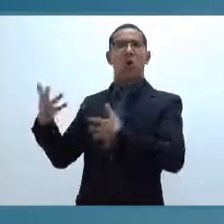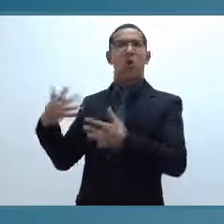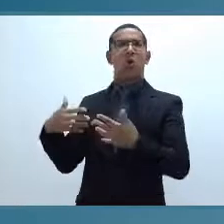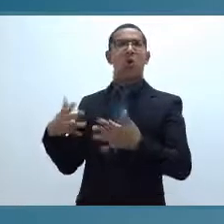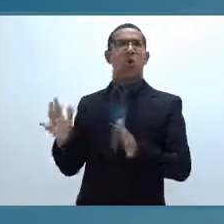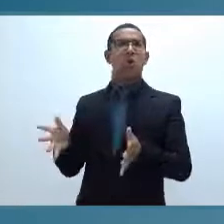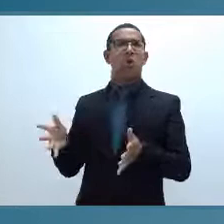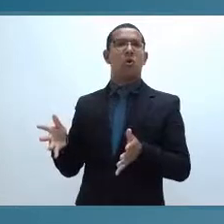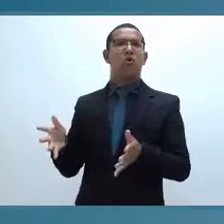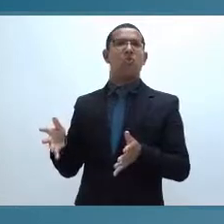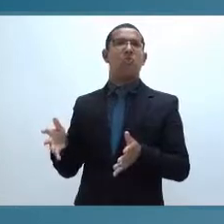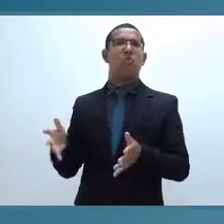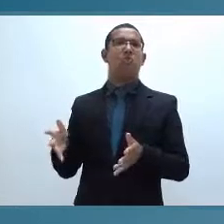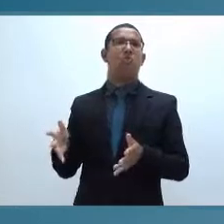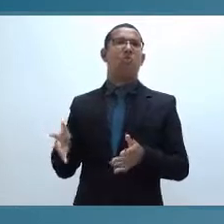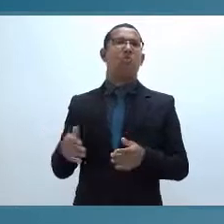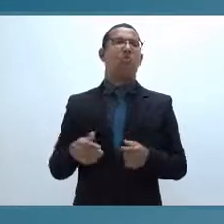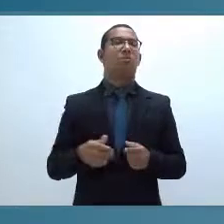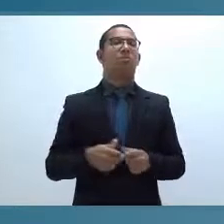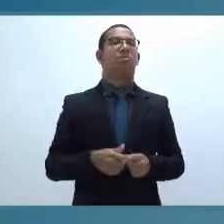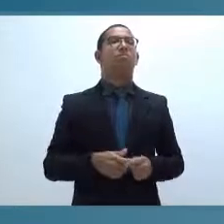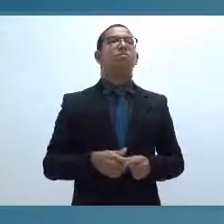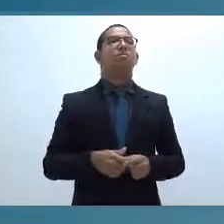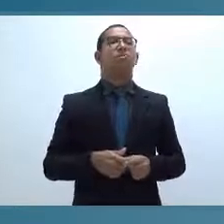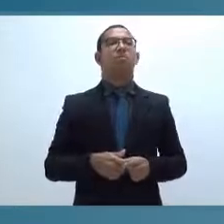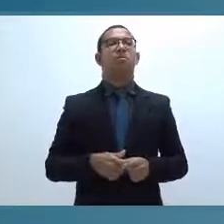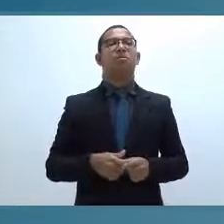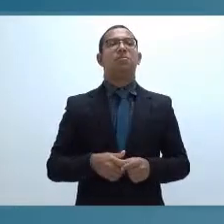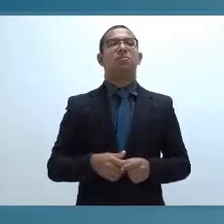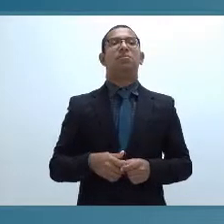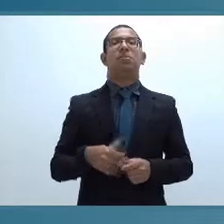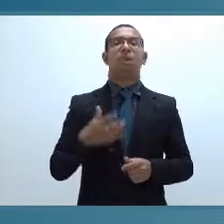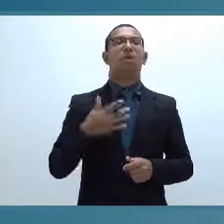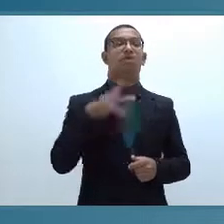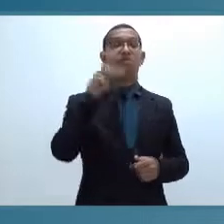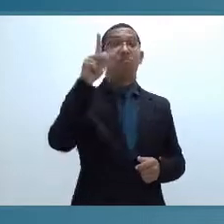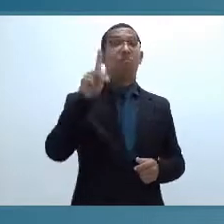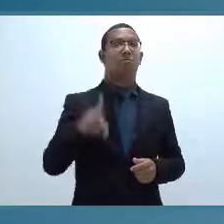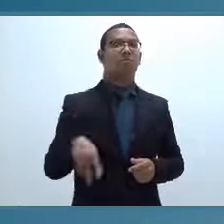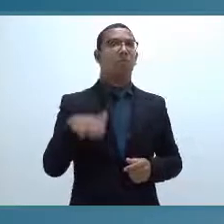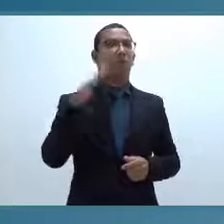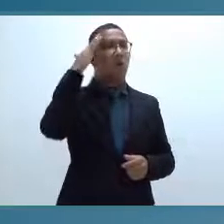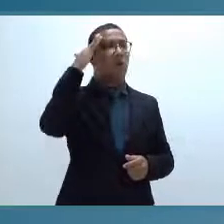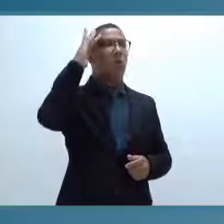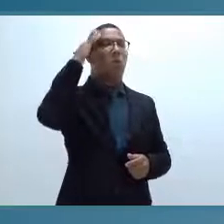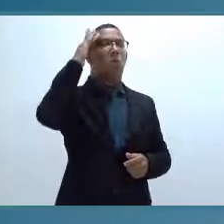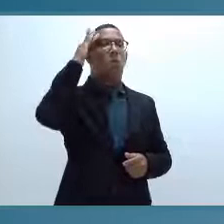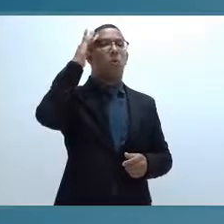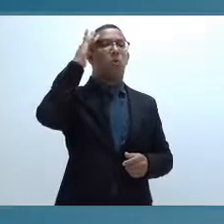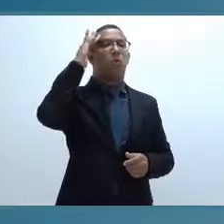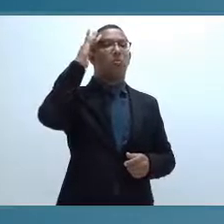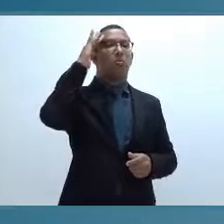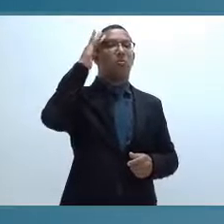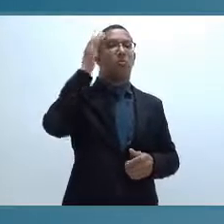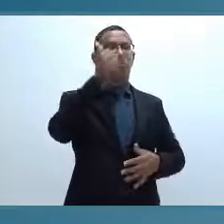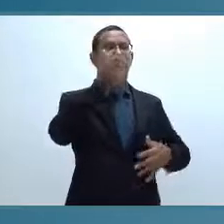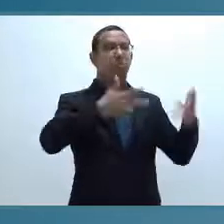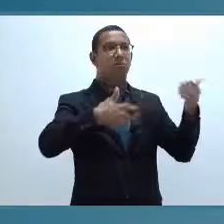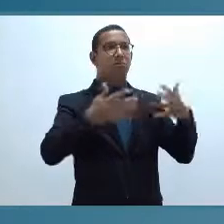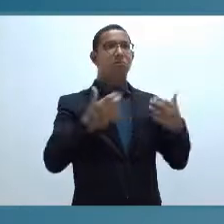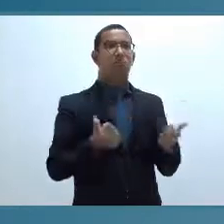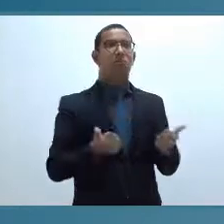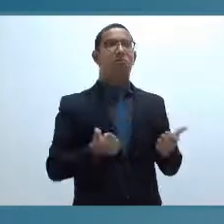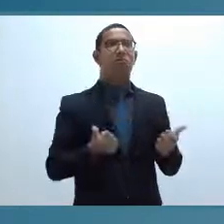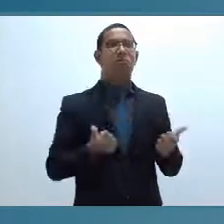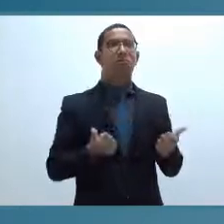Eu entendo. Perfeito, vagador. Eu entendo perfeitamente a posição de Vossa Excelência.